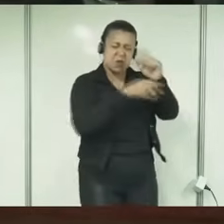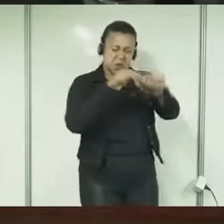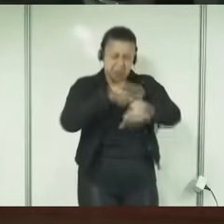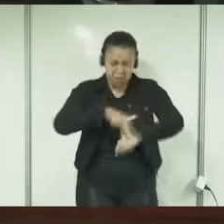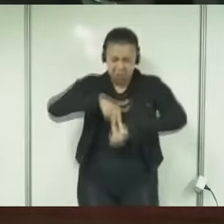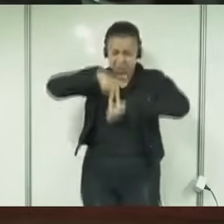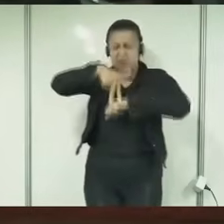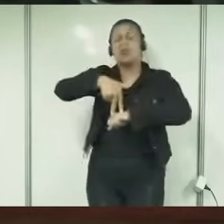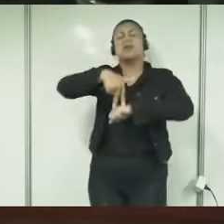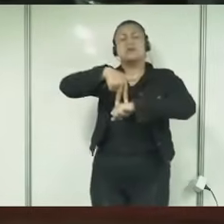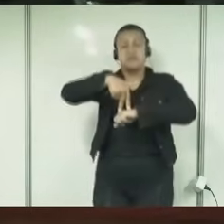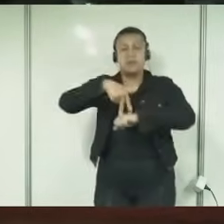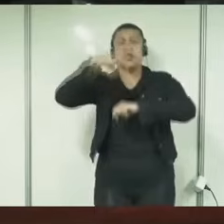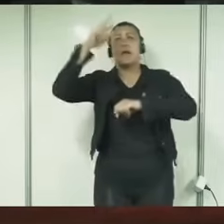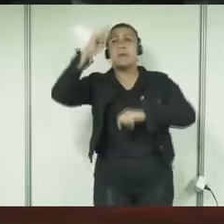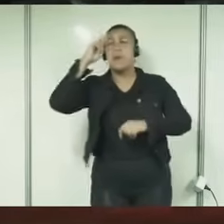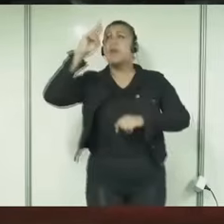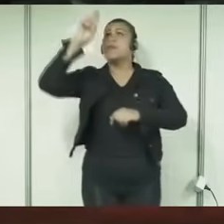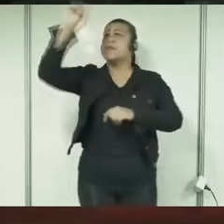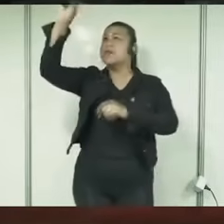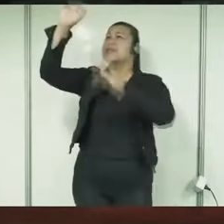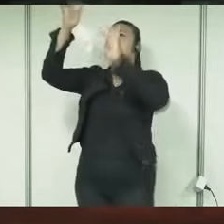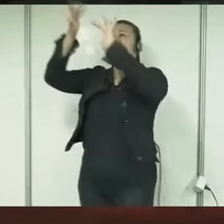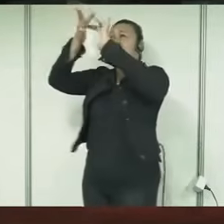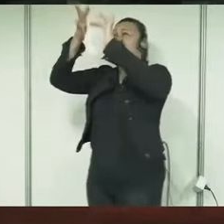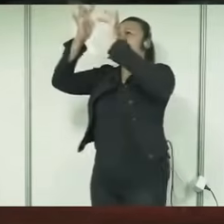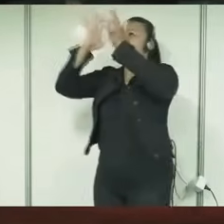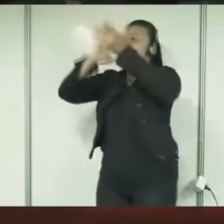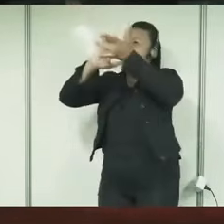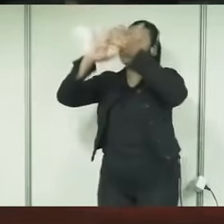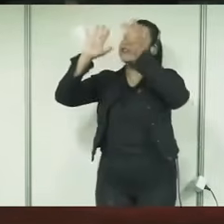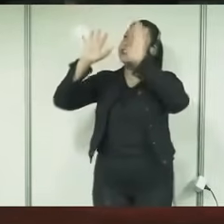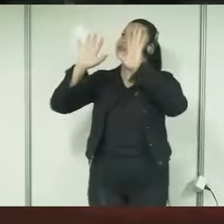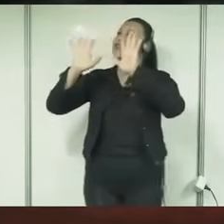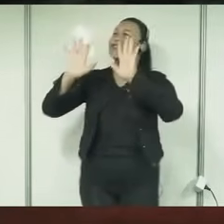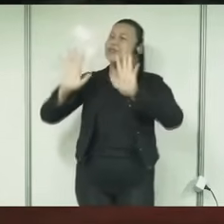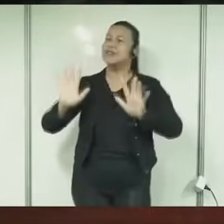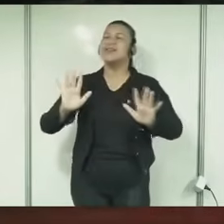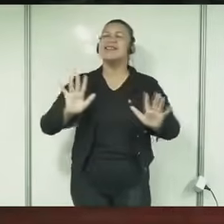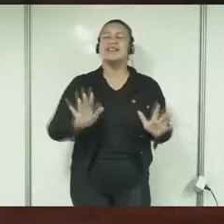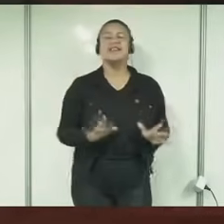sustentas. Meu mestre Jesus, meu mestre Jesus.